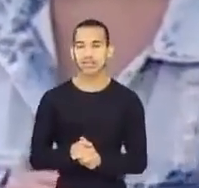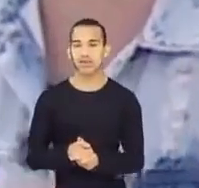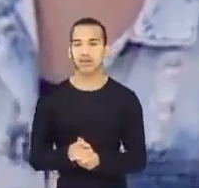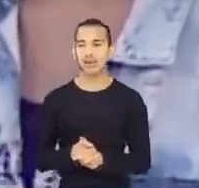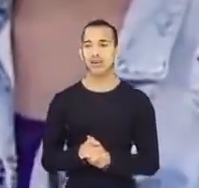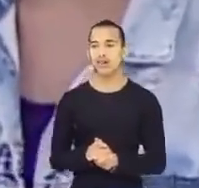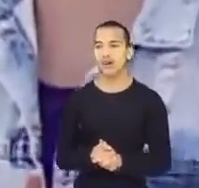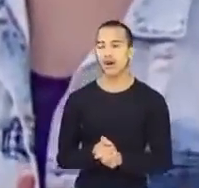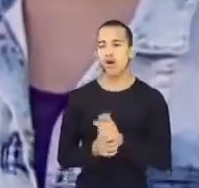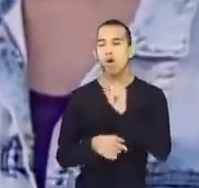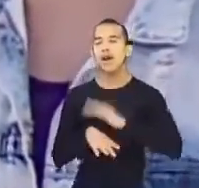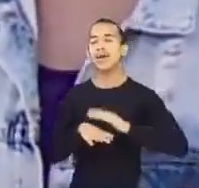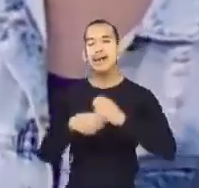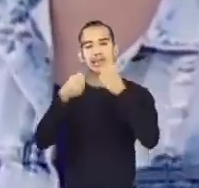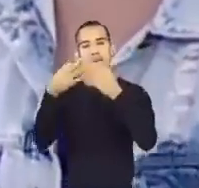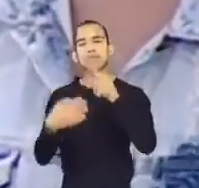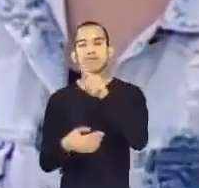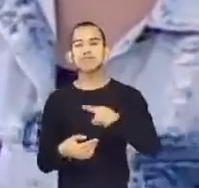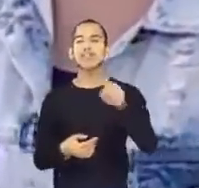O que eu posso dizer para você é que